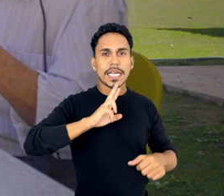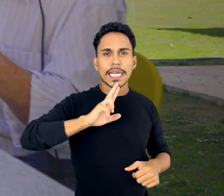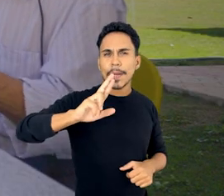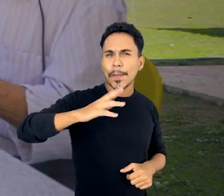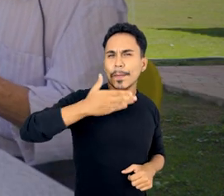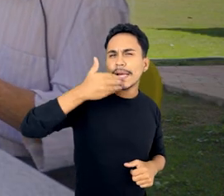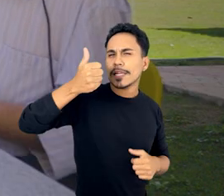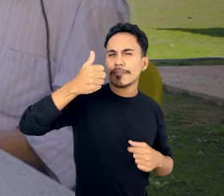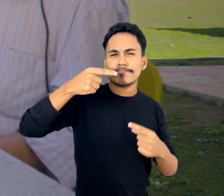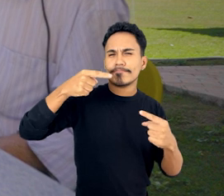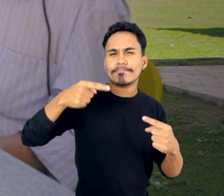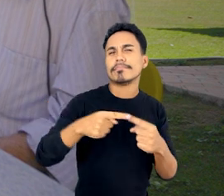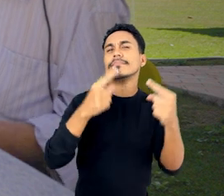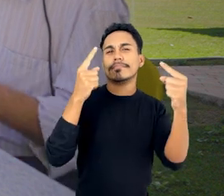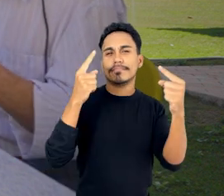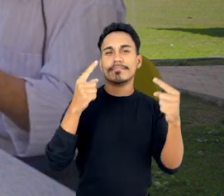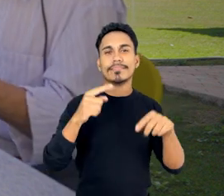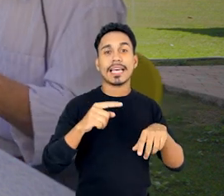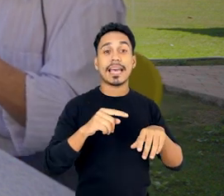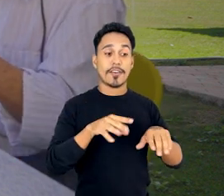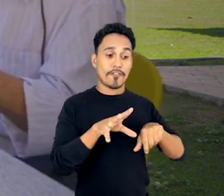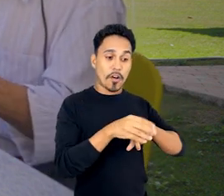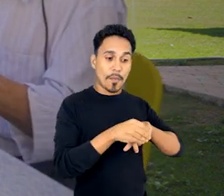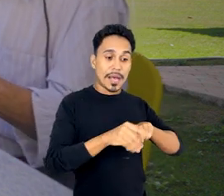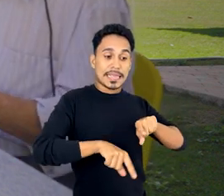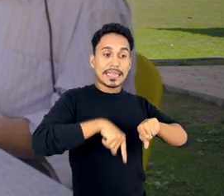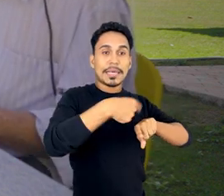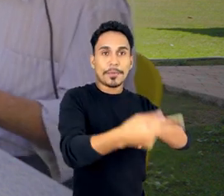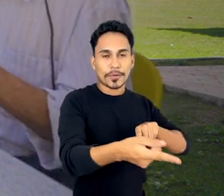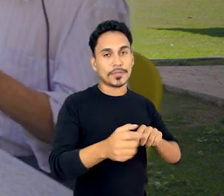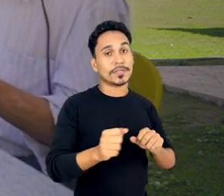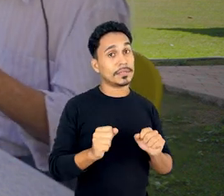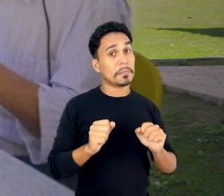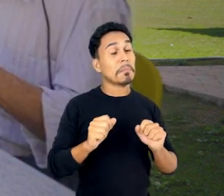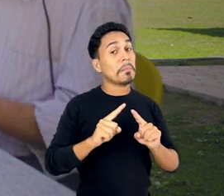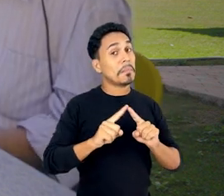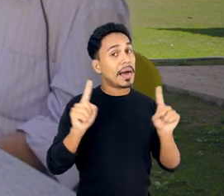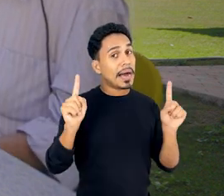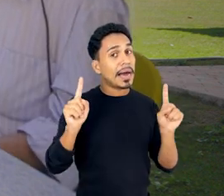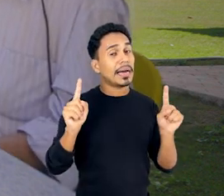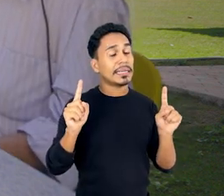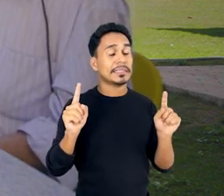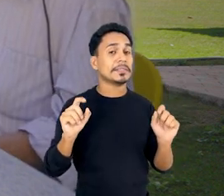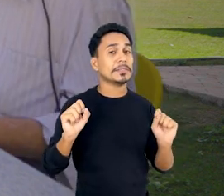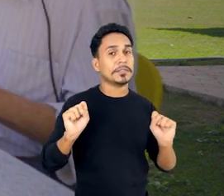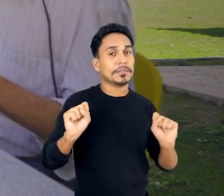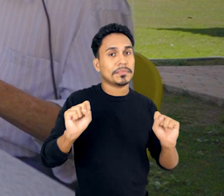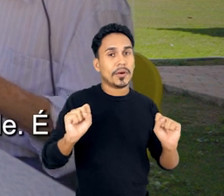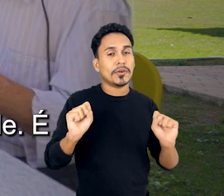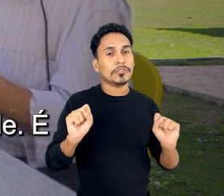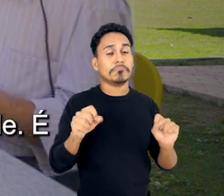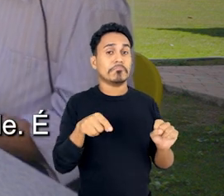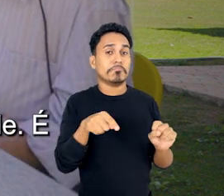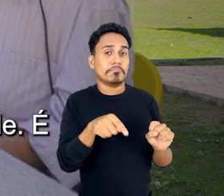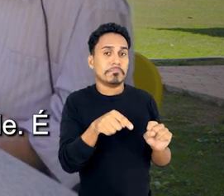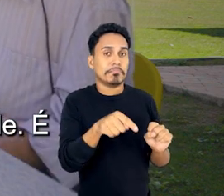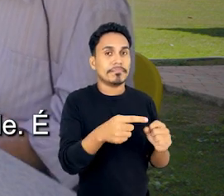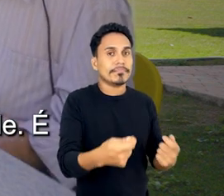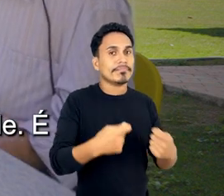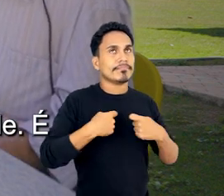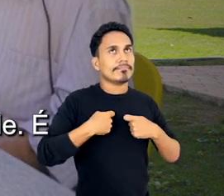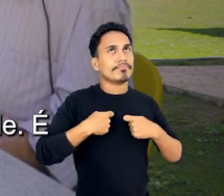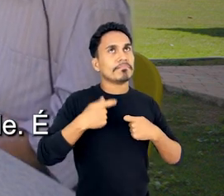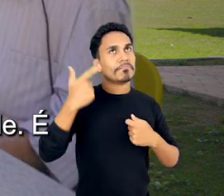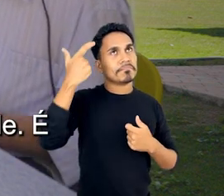resultados pois a qualificação e tudo mais é que pode dar eh sinalizar né elementos para